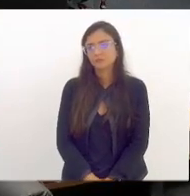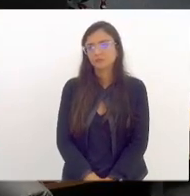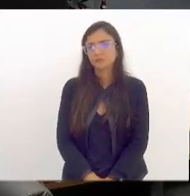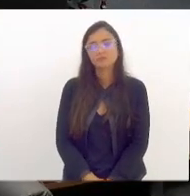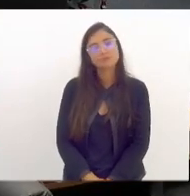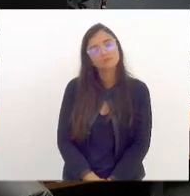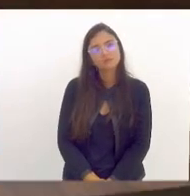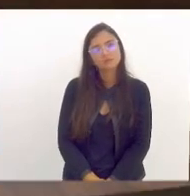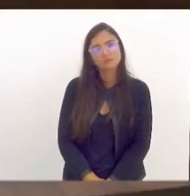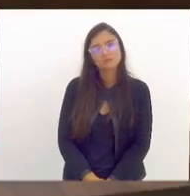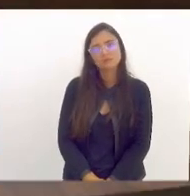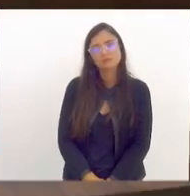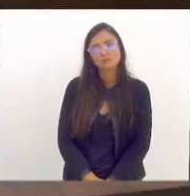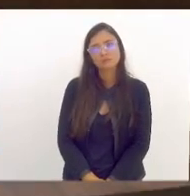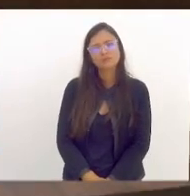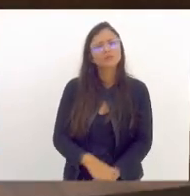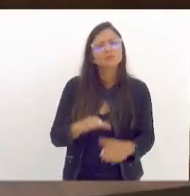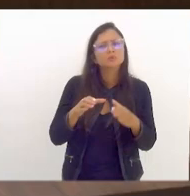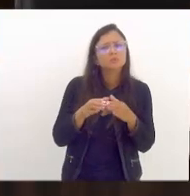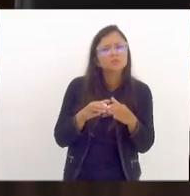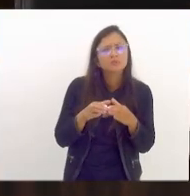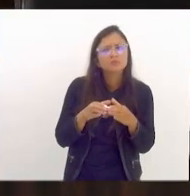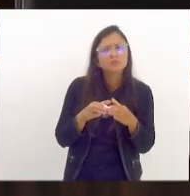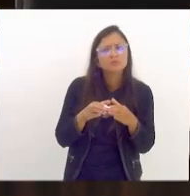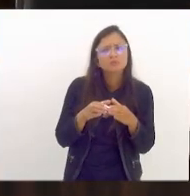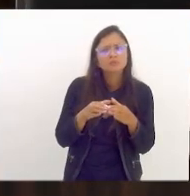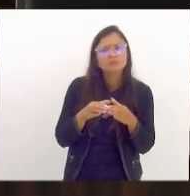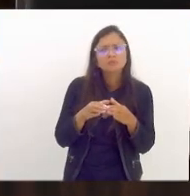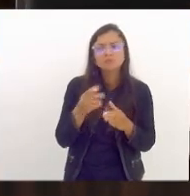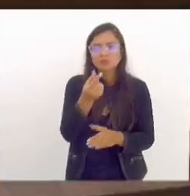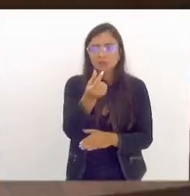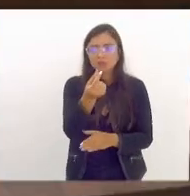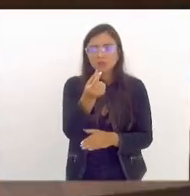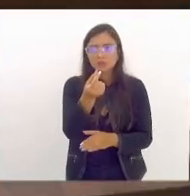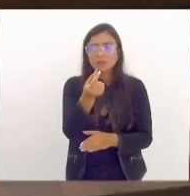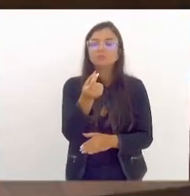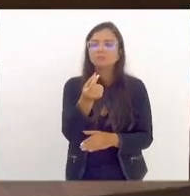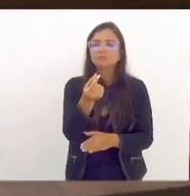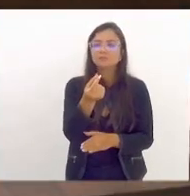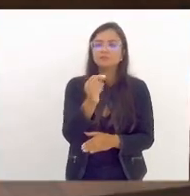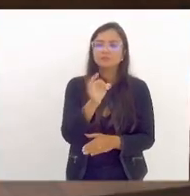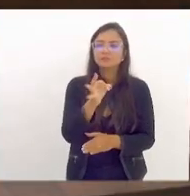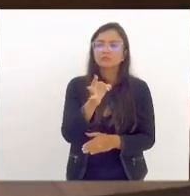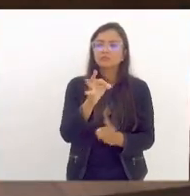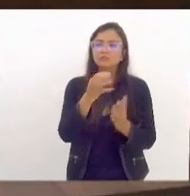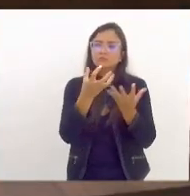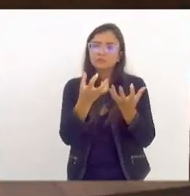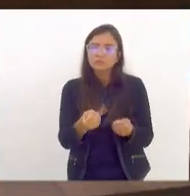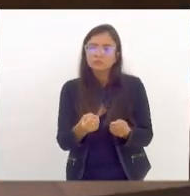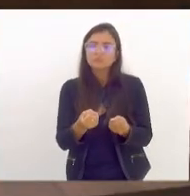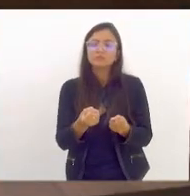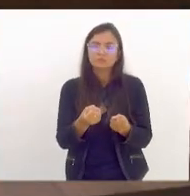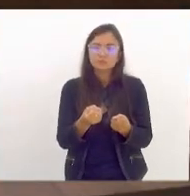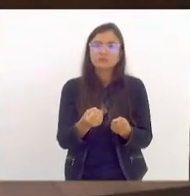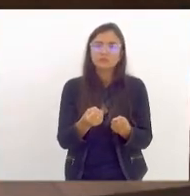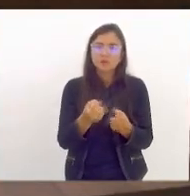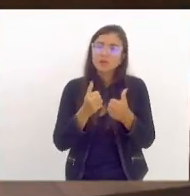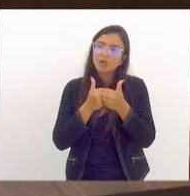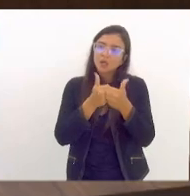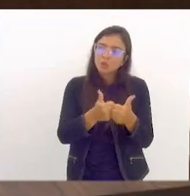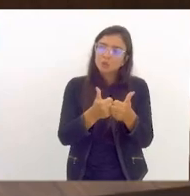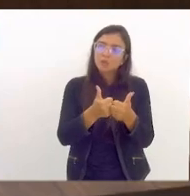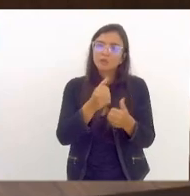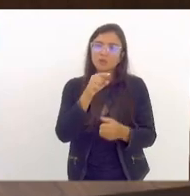Senhora presidente, qual é a comissão? É orçamento. No mérito, favorável, acompanhando o parecer